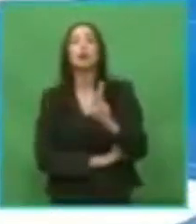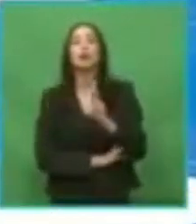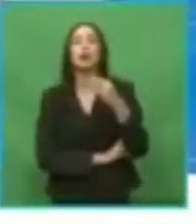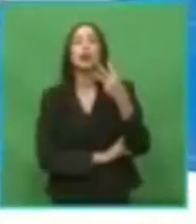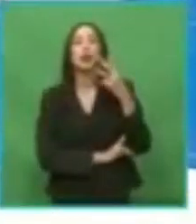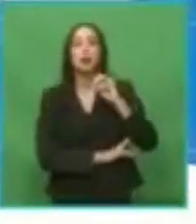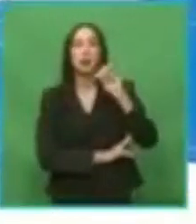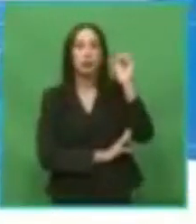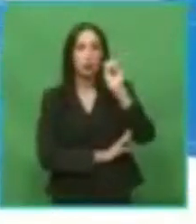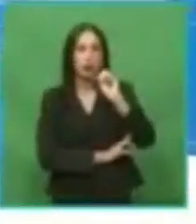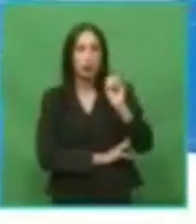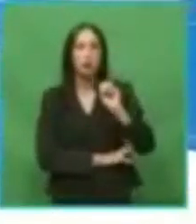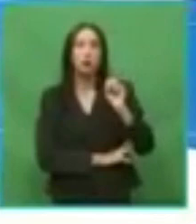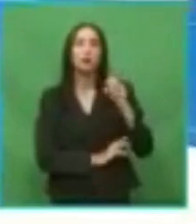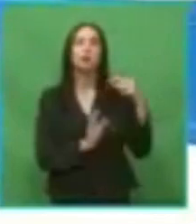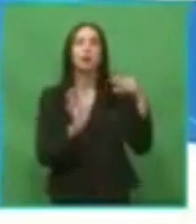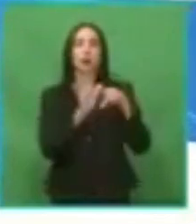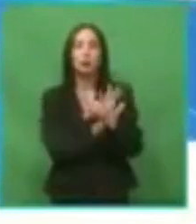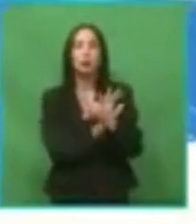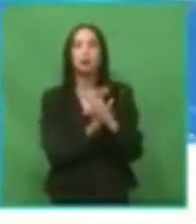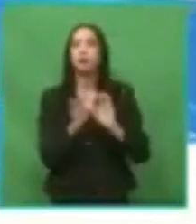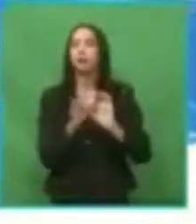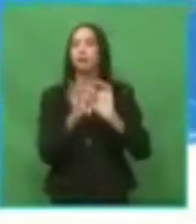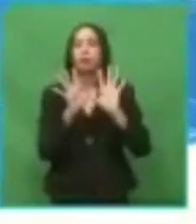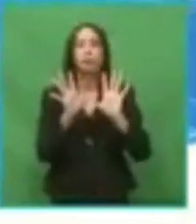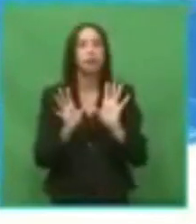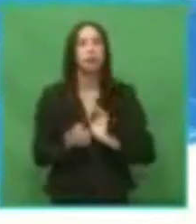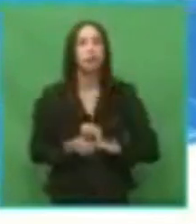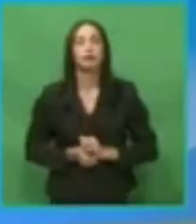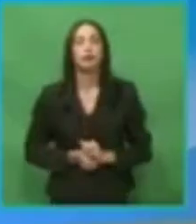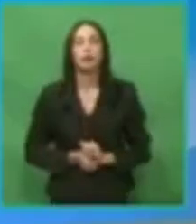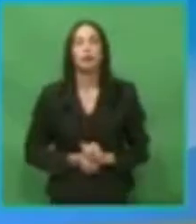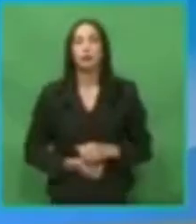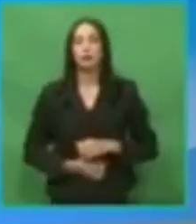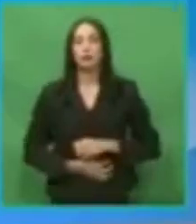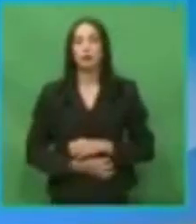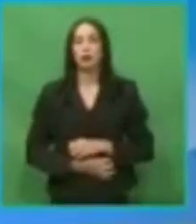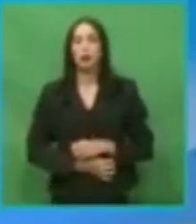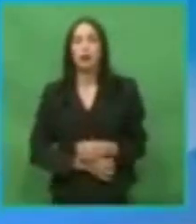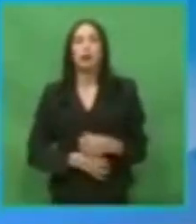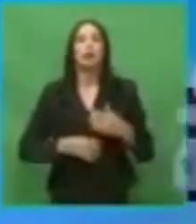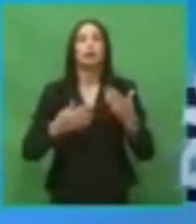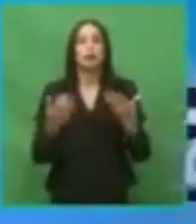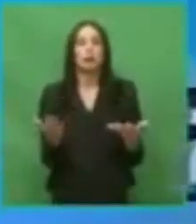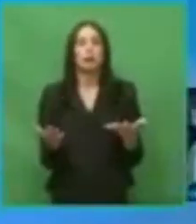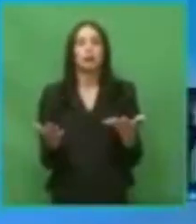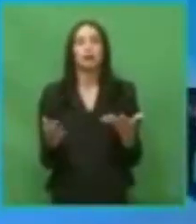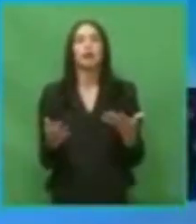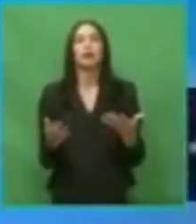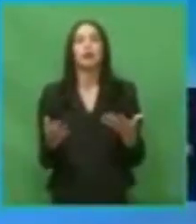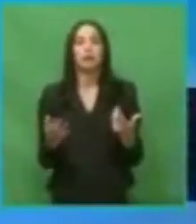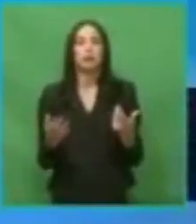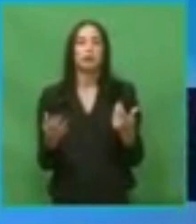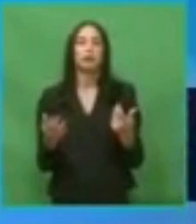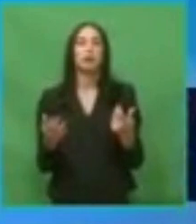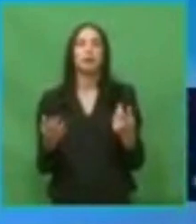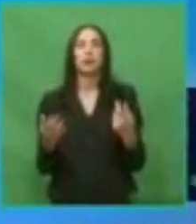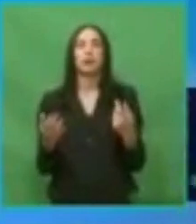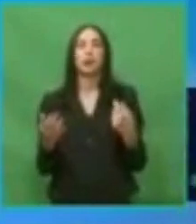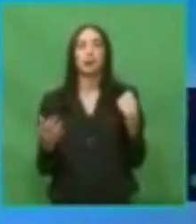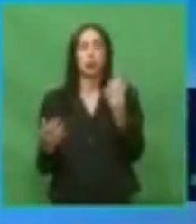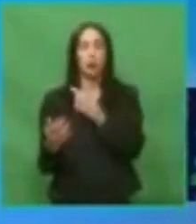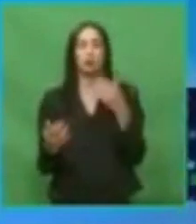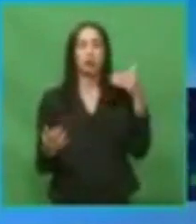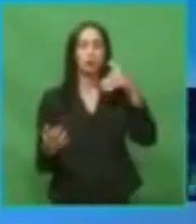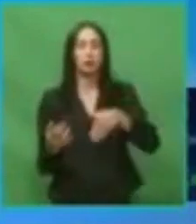segundos para formular a pergunta. Pode ficar à vontade. Porque... aí, pronto. Está ótimo. Então, gente, a gente vem para um